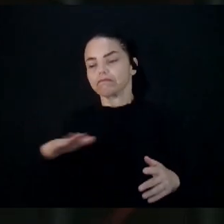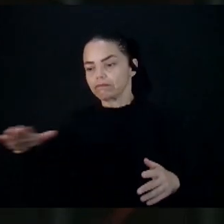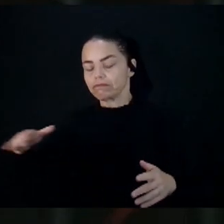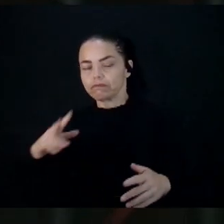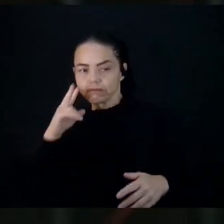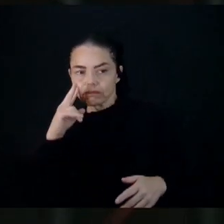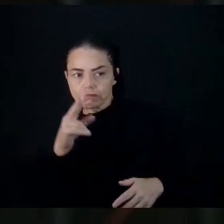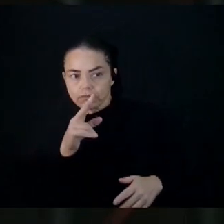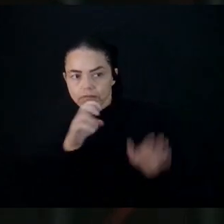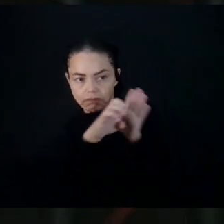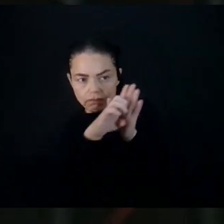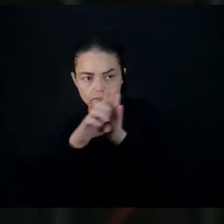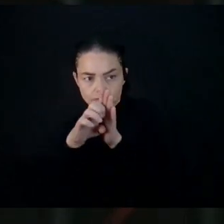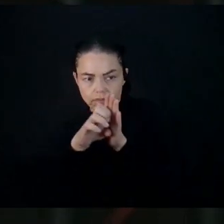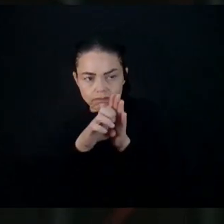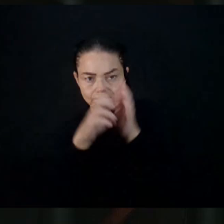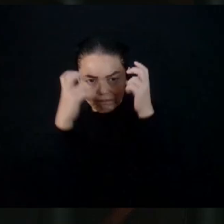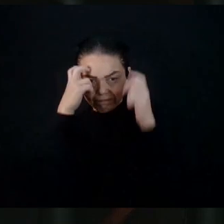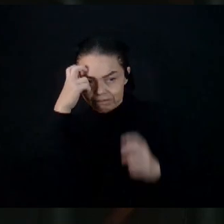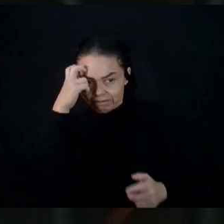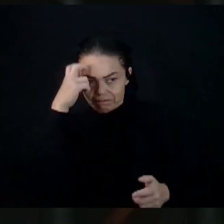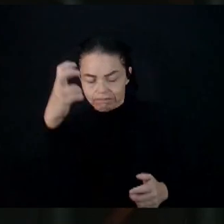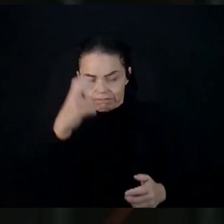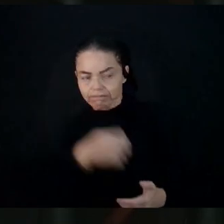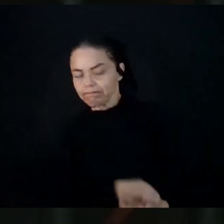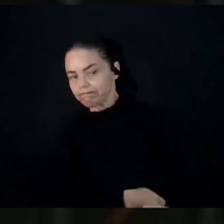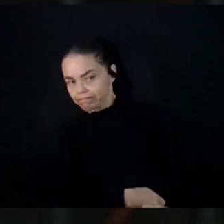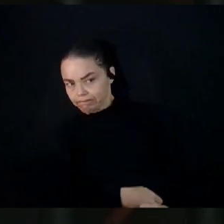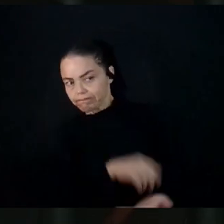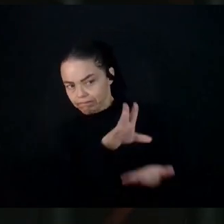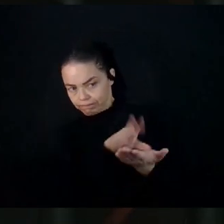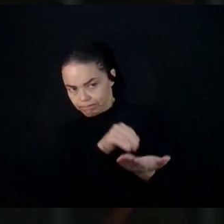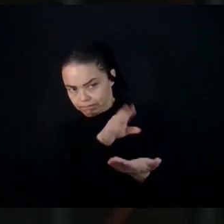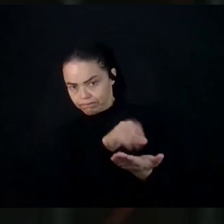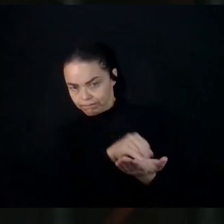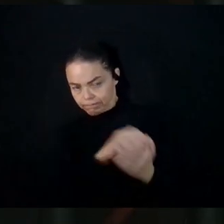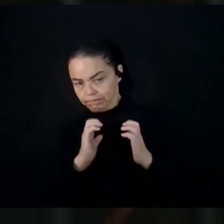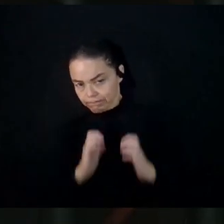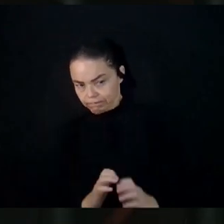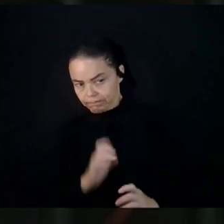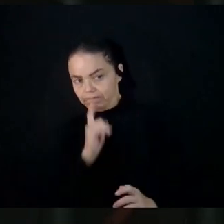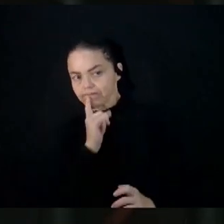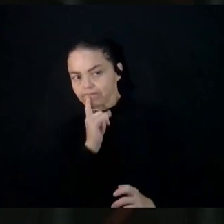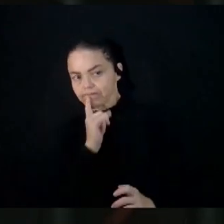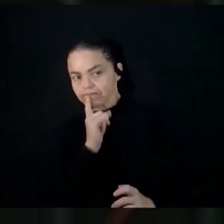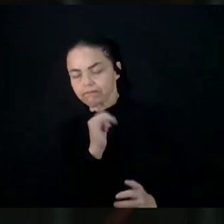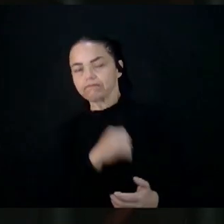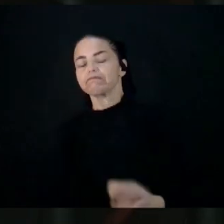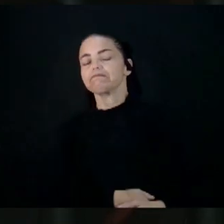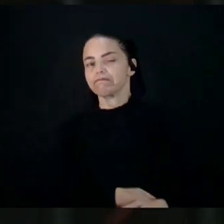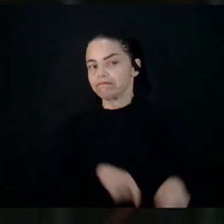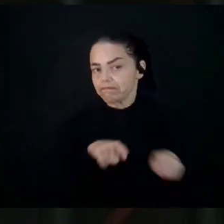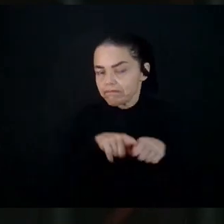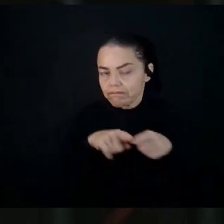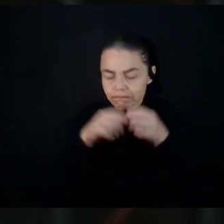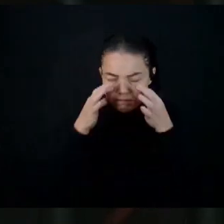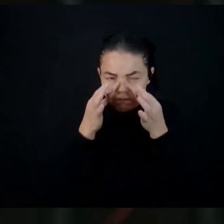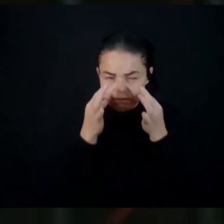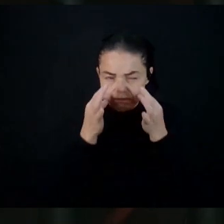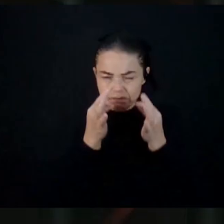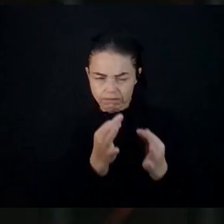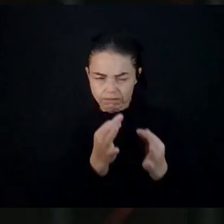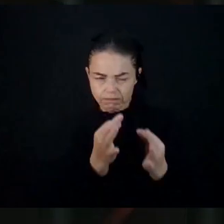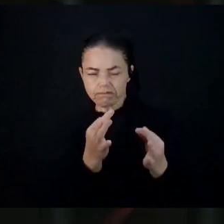são inteligentíssimas e elas repetem os comportamentos e elas estão atentas a todo o movimento